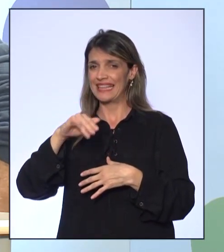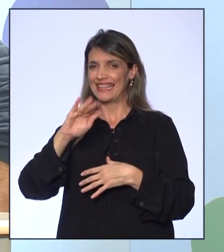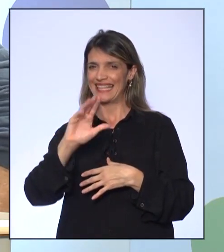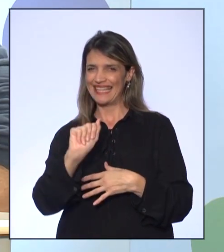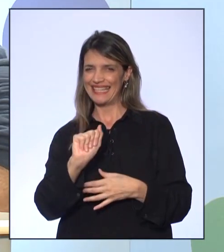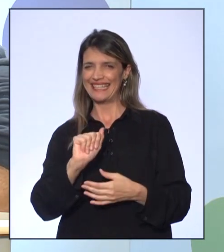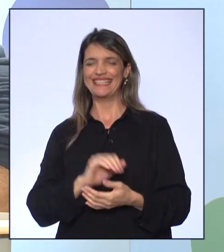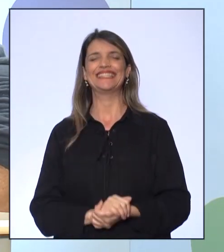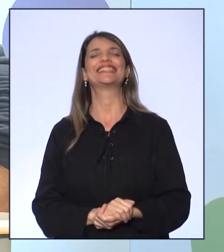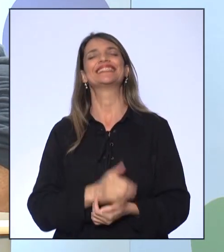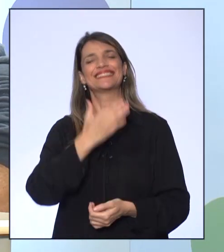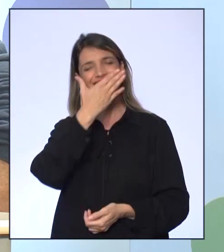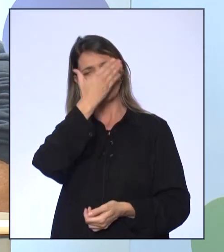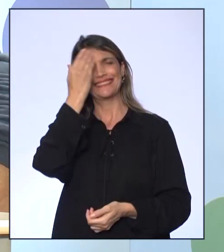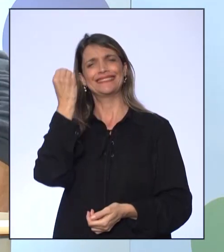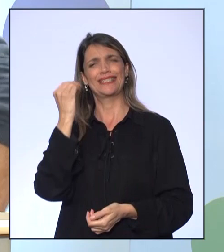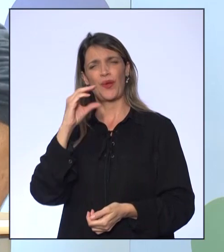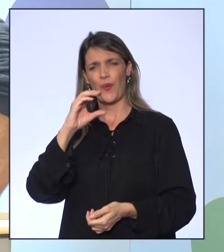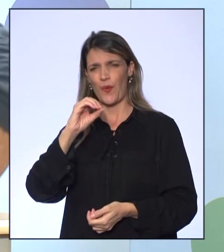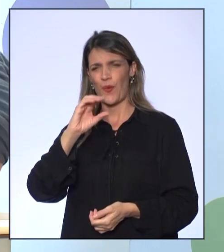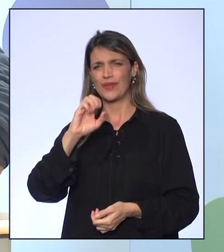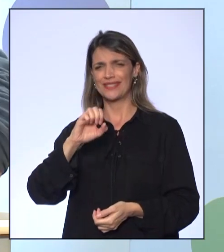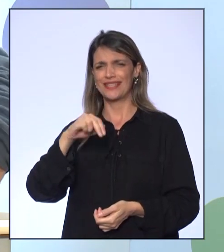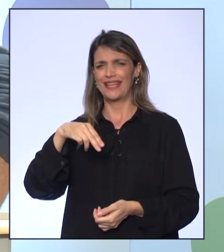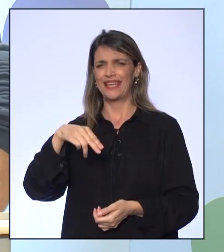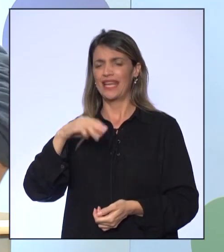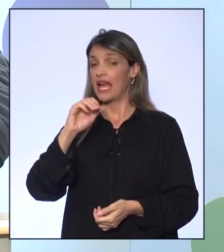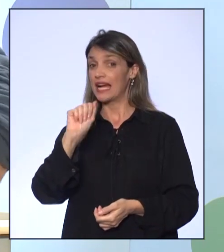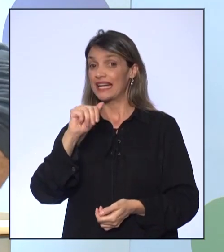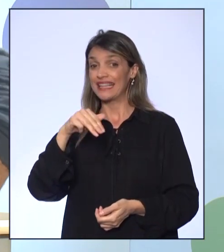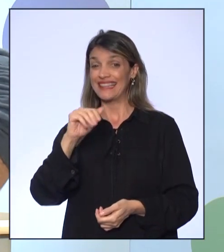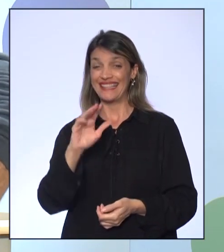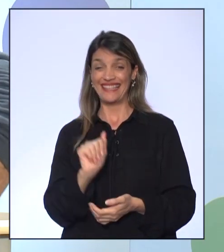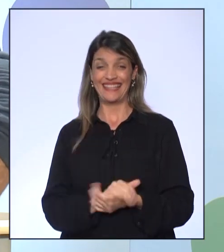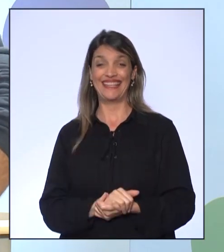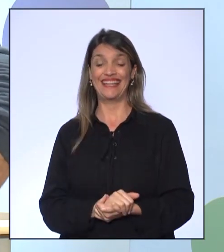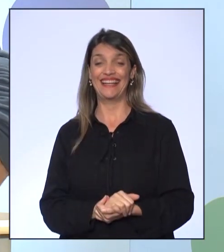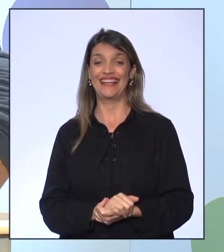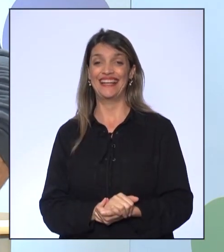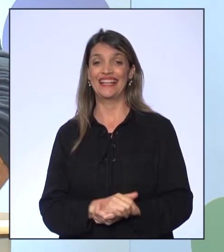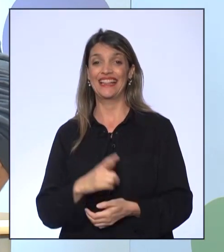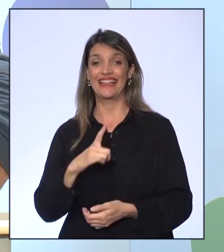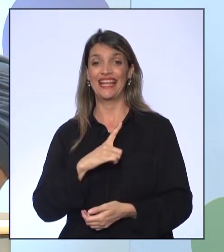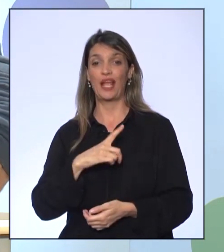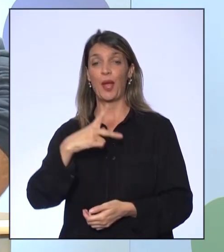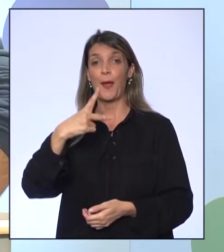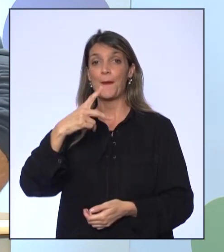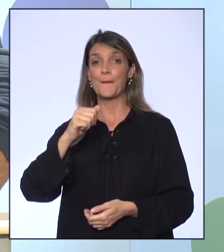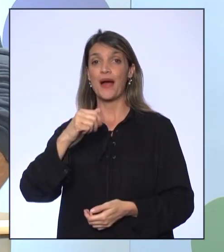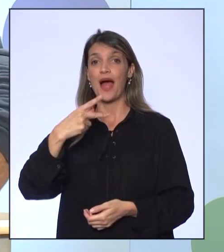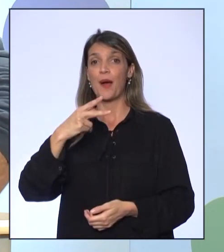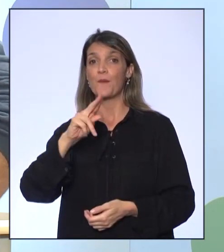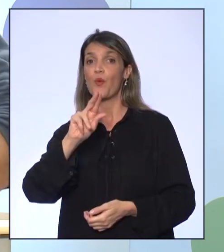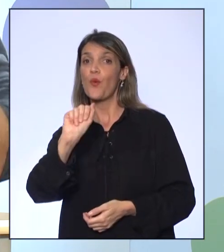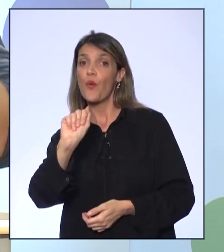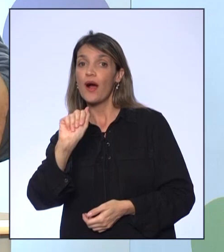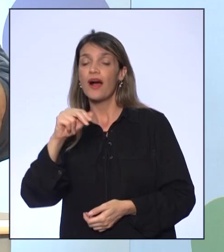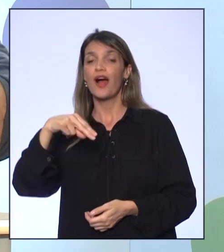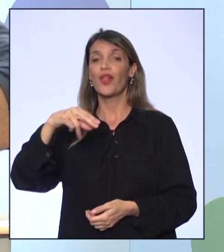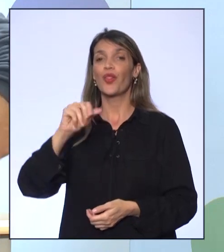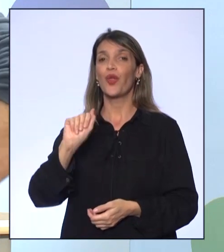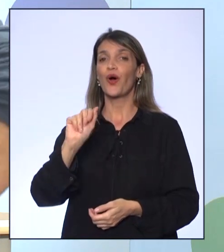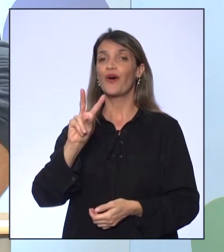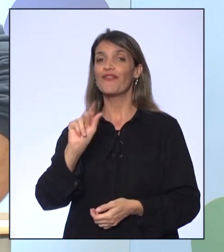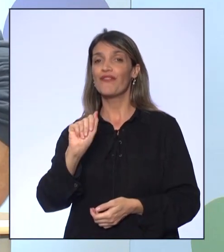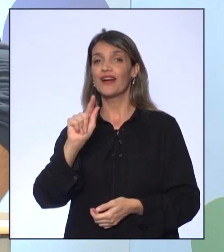Esqueceram. Esqueceram da Oceania. O novíssimo continente, tem um país lá que chama Papua Nova Guiné, né? Faz